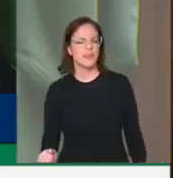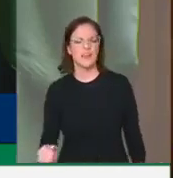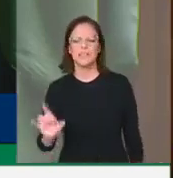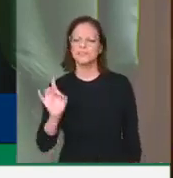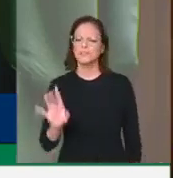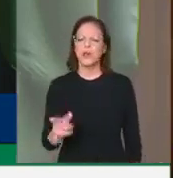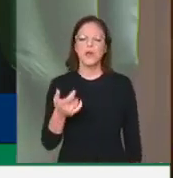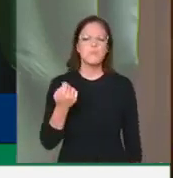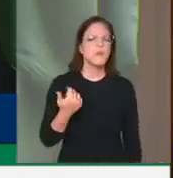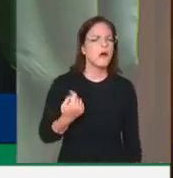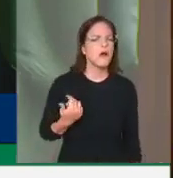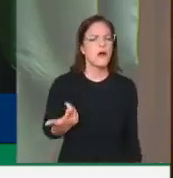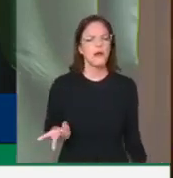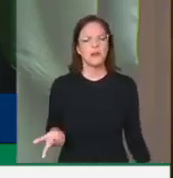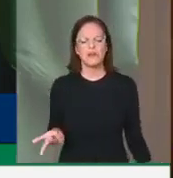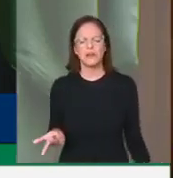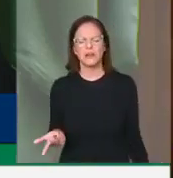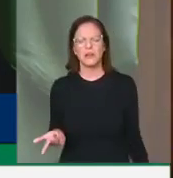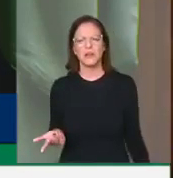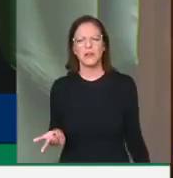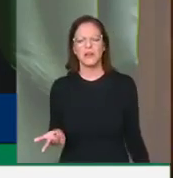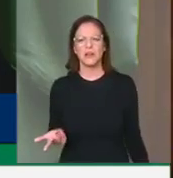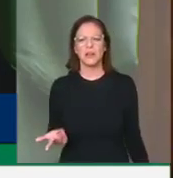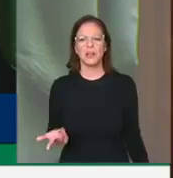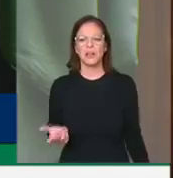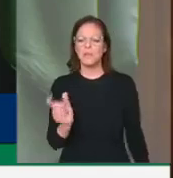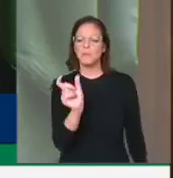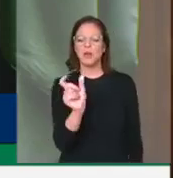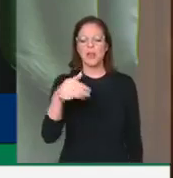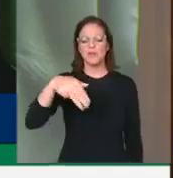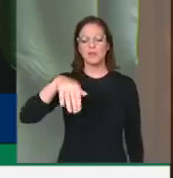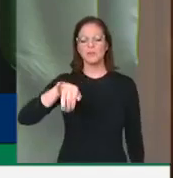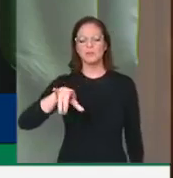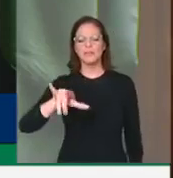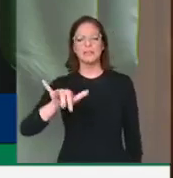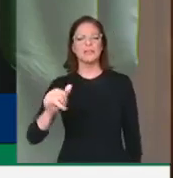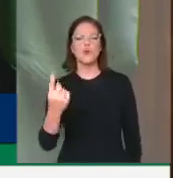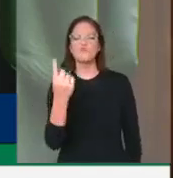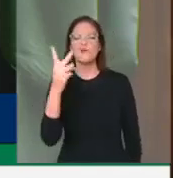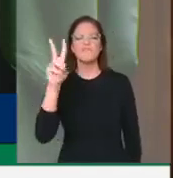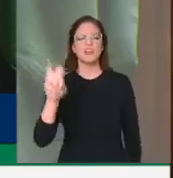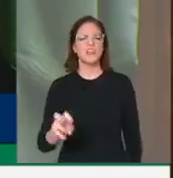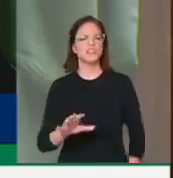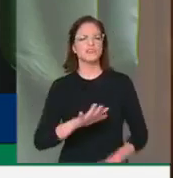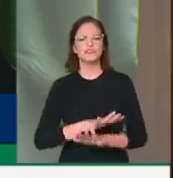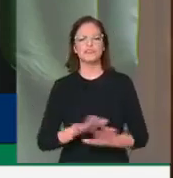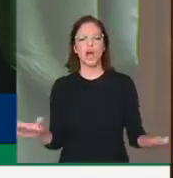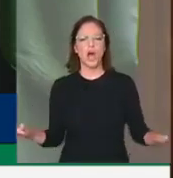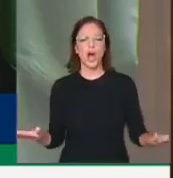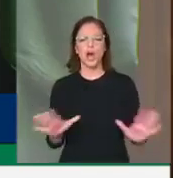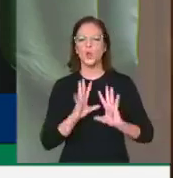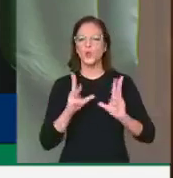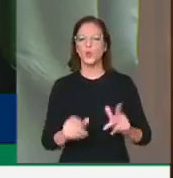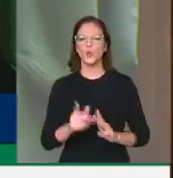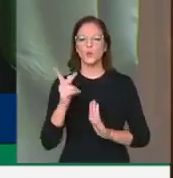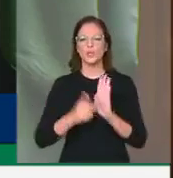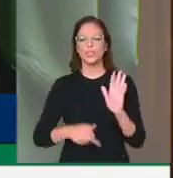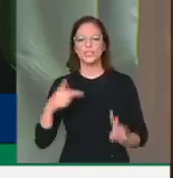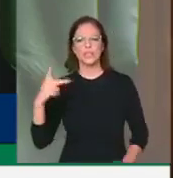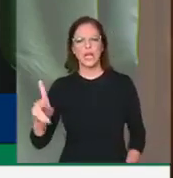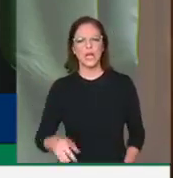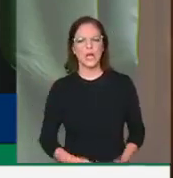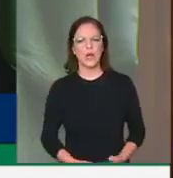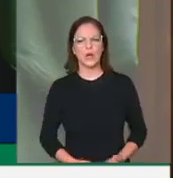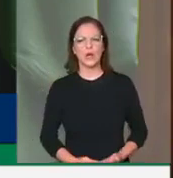pouco conteúdo. O senhor disse que a palavra milícia só entrava uma única vez no pacote anticrime. Quando, deputada